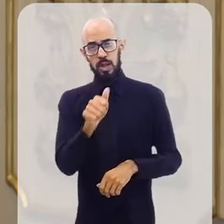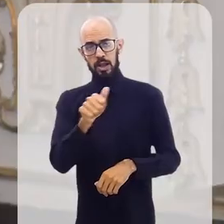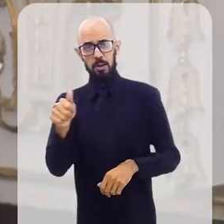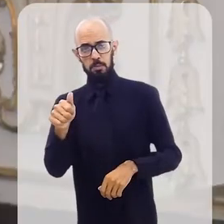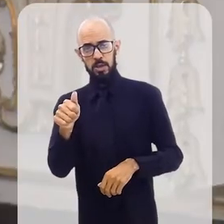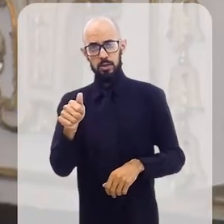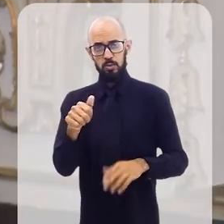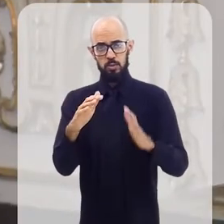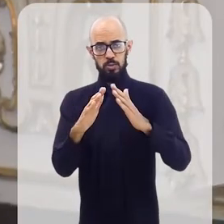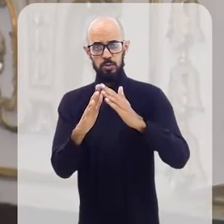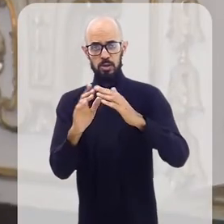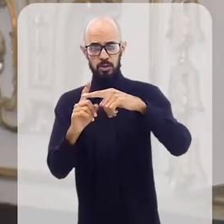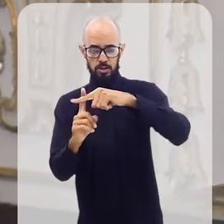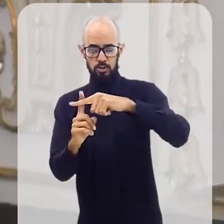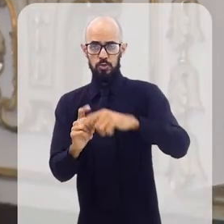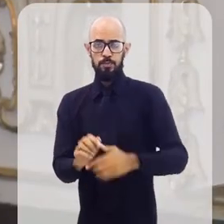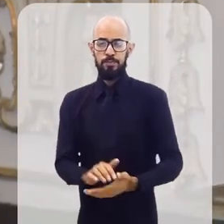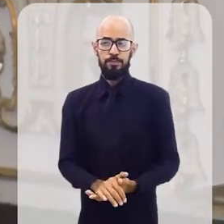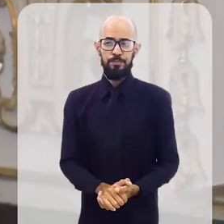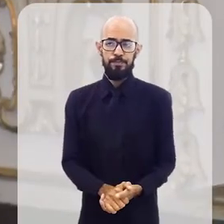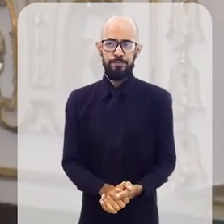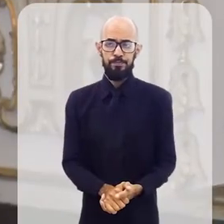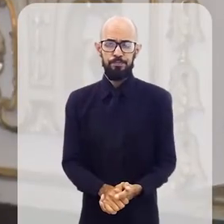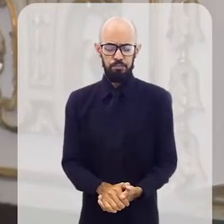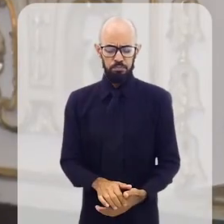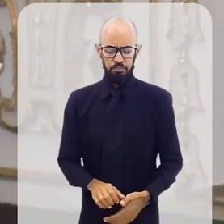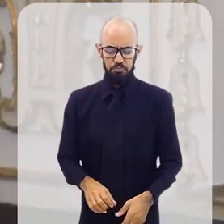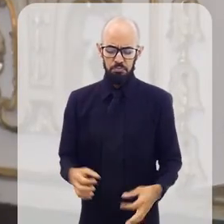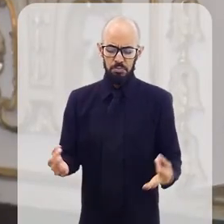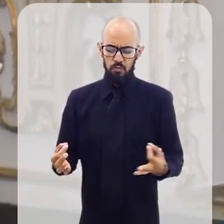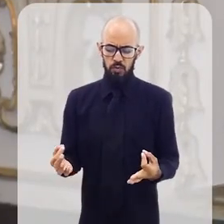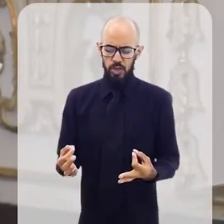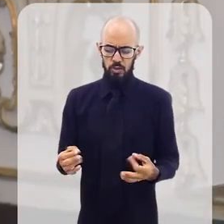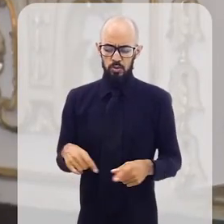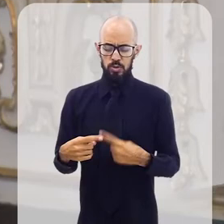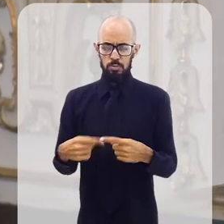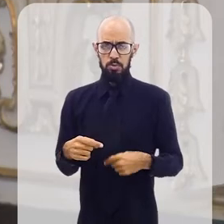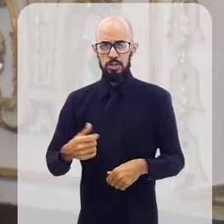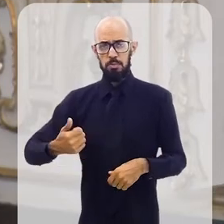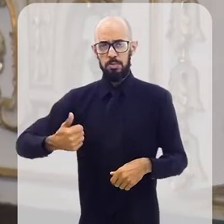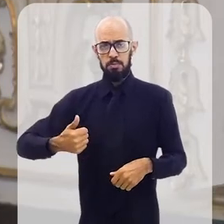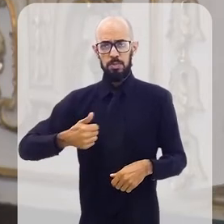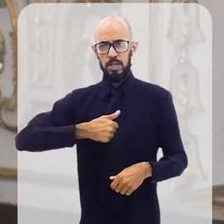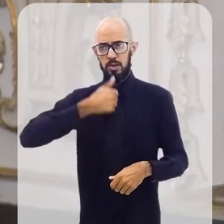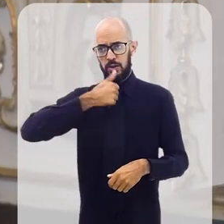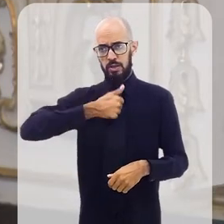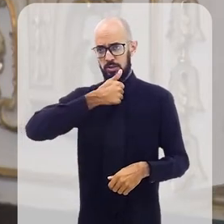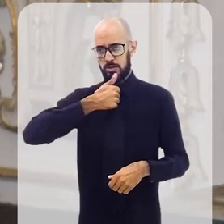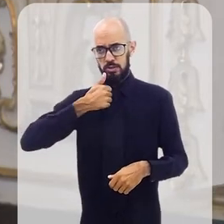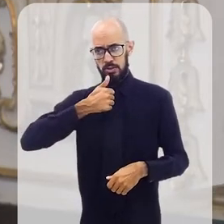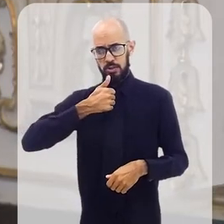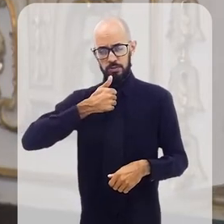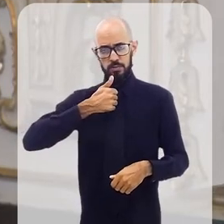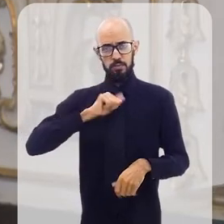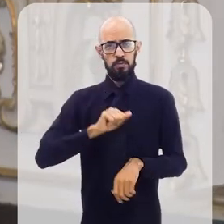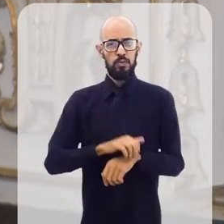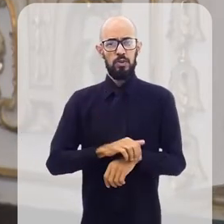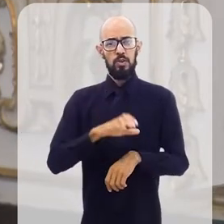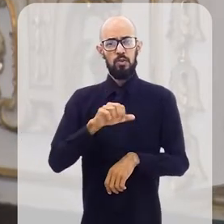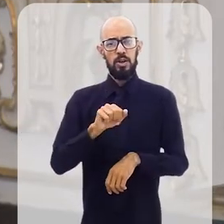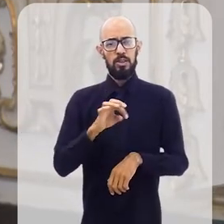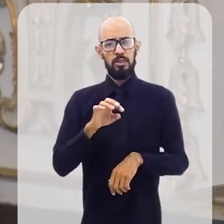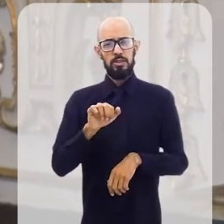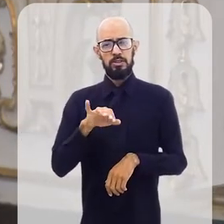é feito nós saímos do Bate Saímos da primeira Eucaristia que Para muitos é o